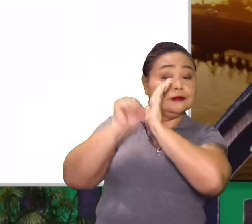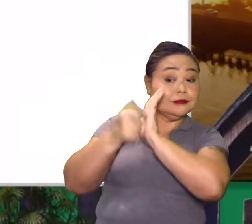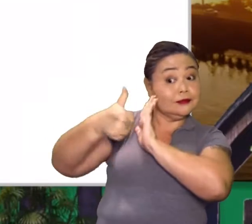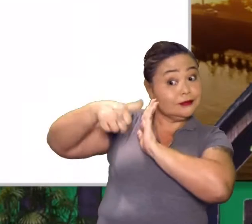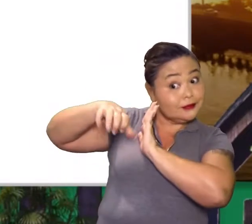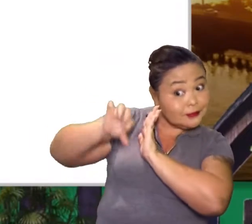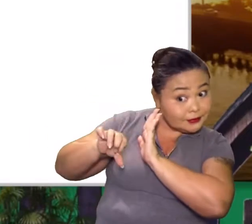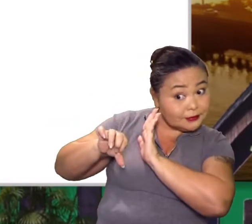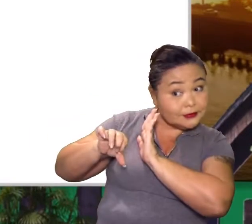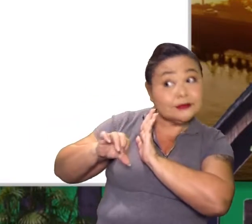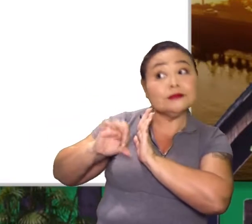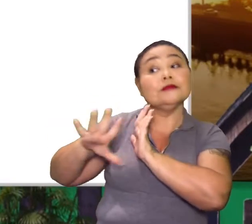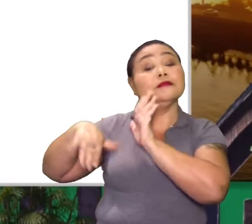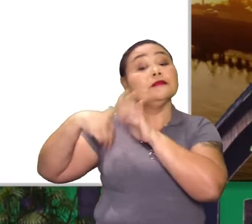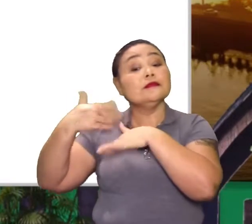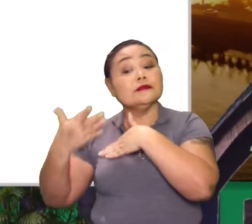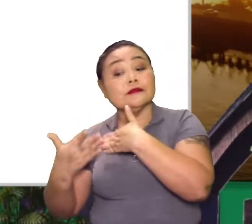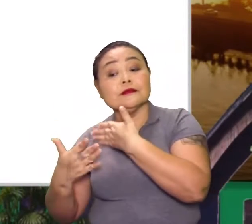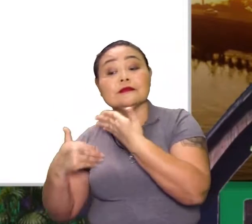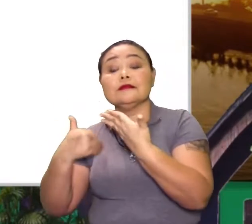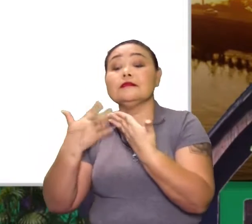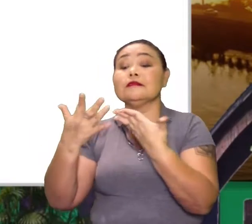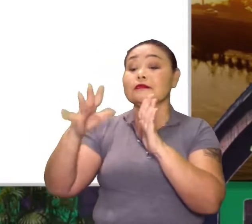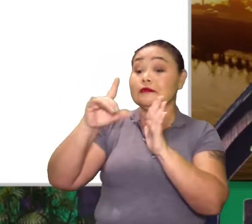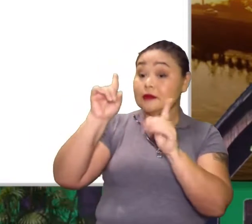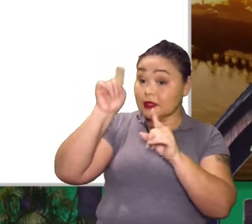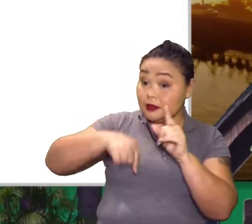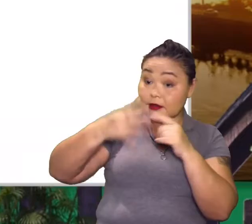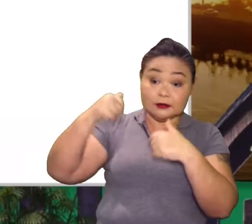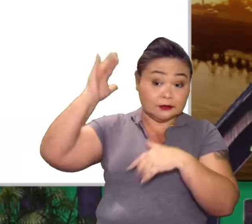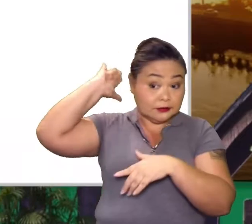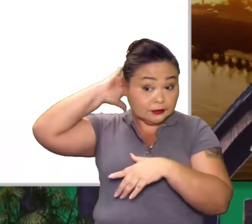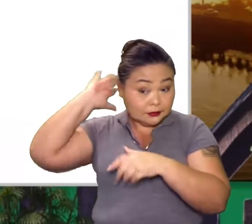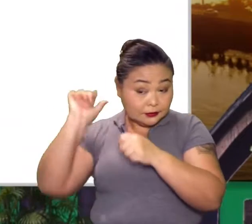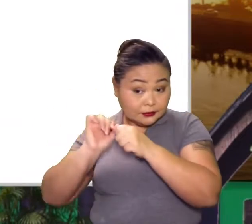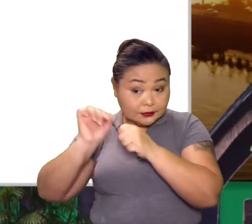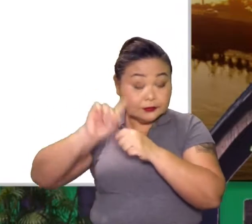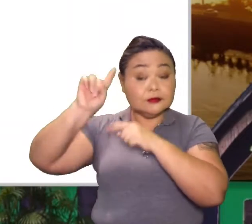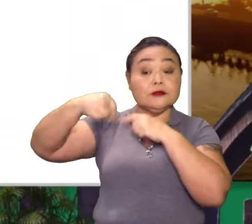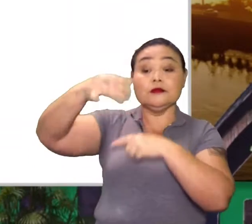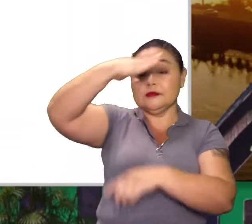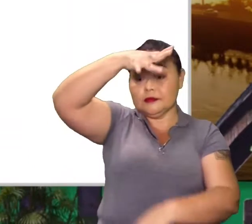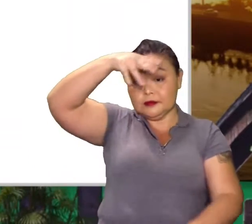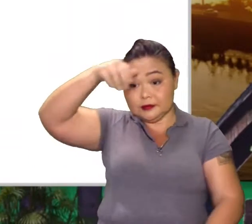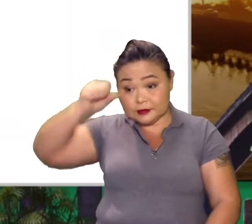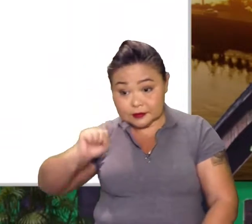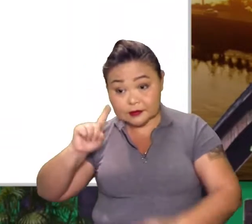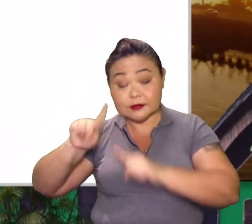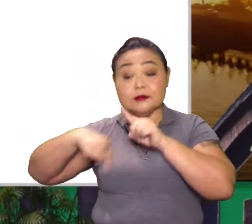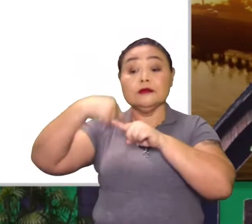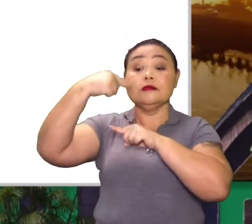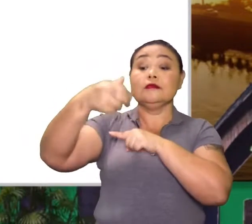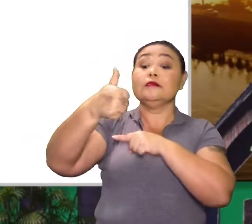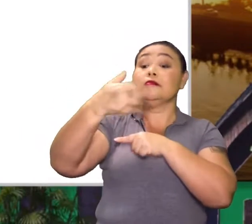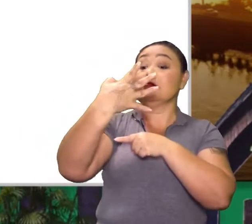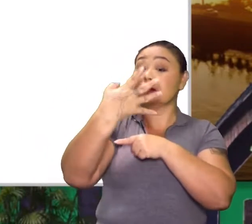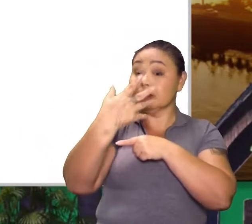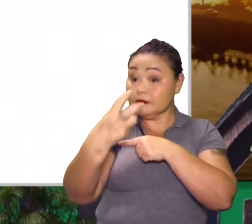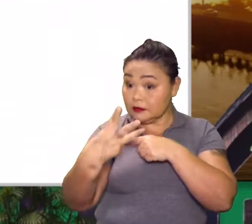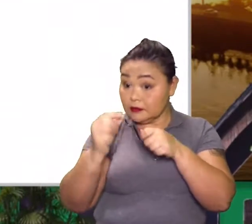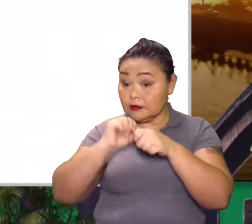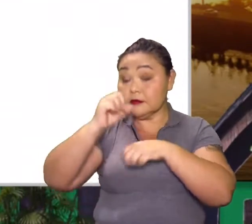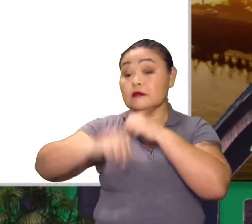século XIX, que era Pará, Mato Grosso, depois Território Federal do Guaporé, em 43, em